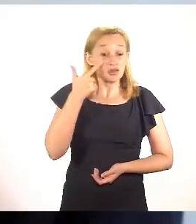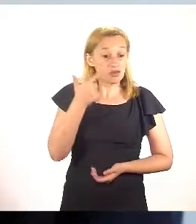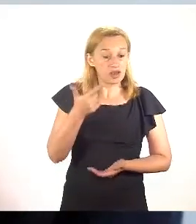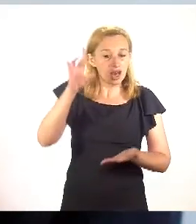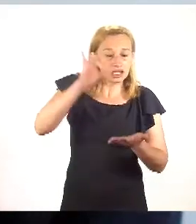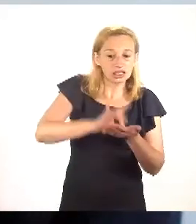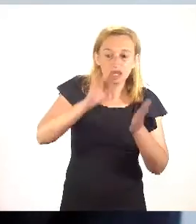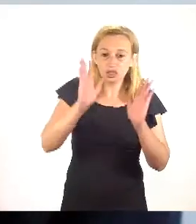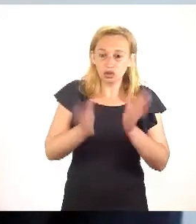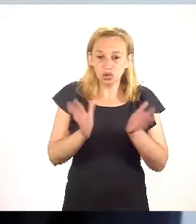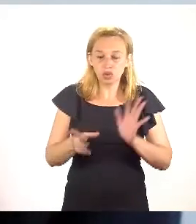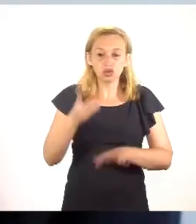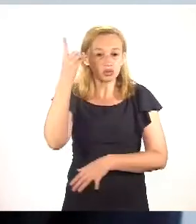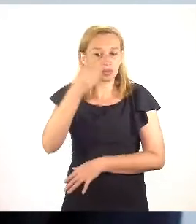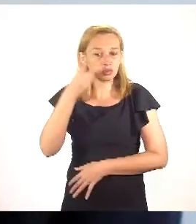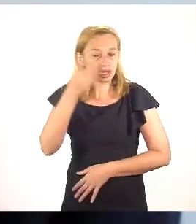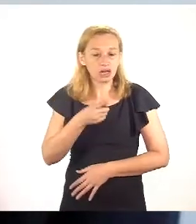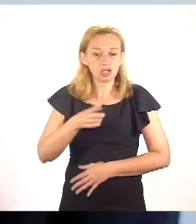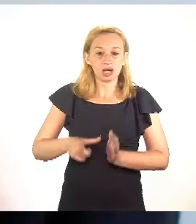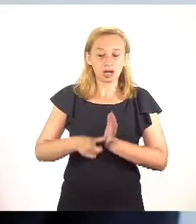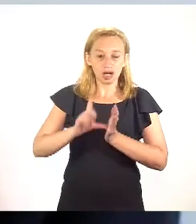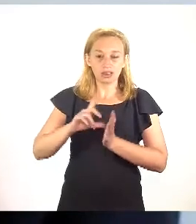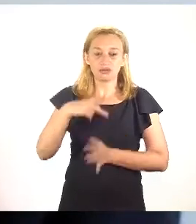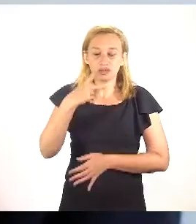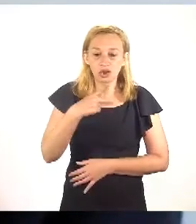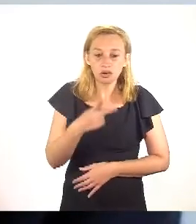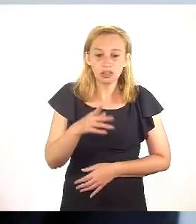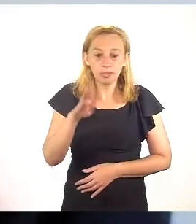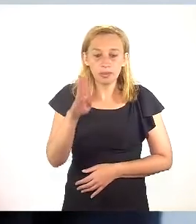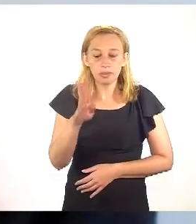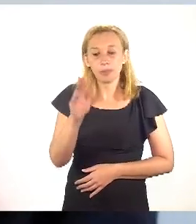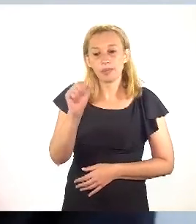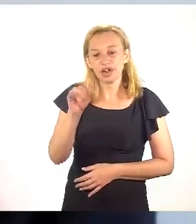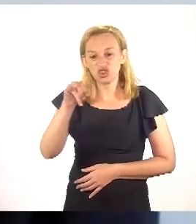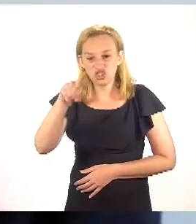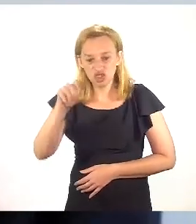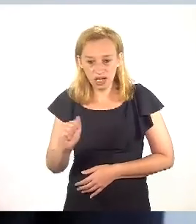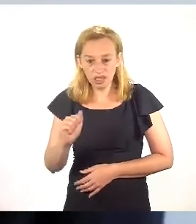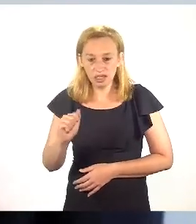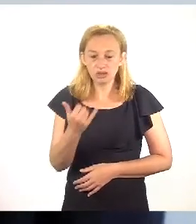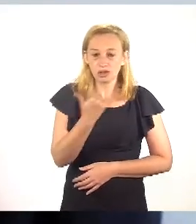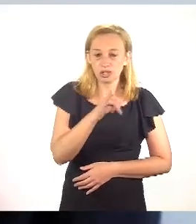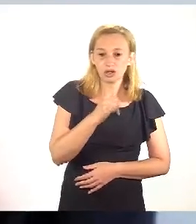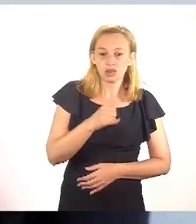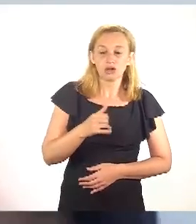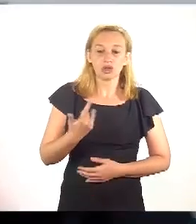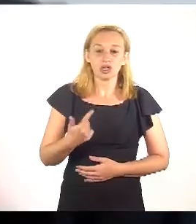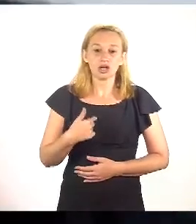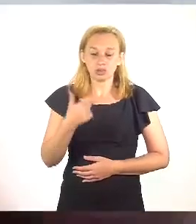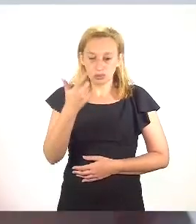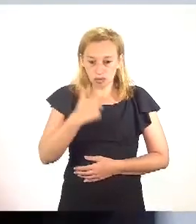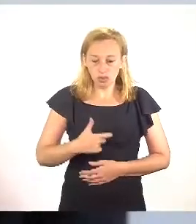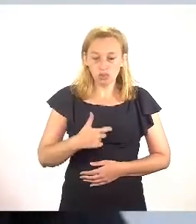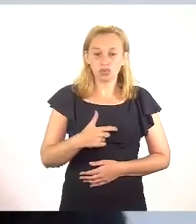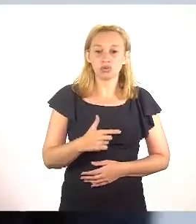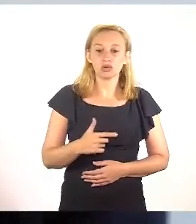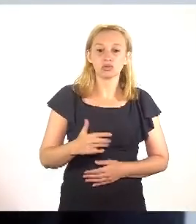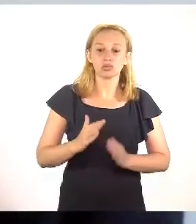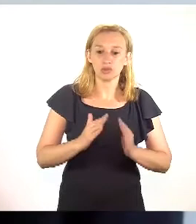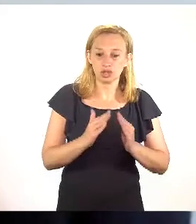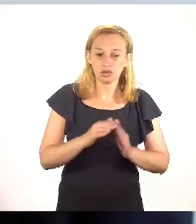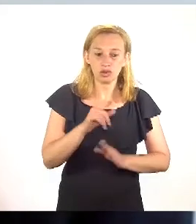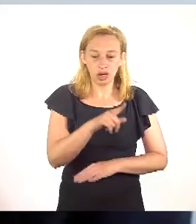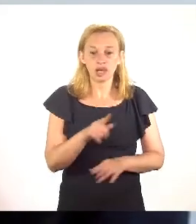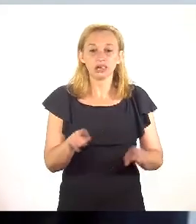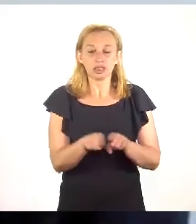como o nobre deputado falou anteriormente, da Baixada. Eu conheço um pouco a Baixada como morador, como visitante, eu tenho parentes lá,